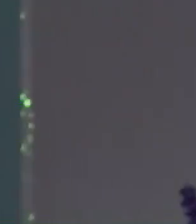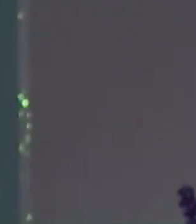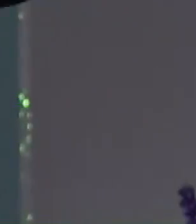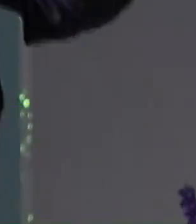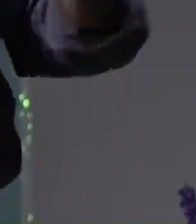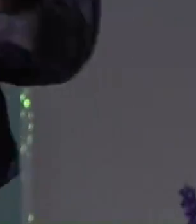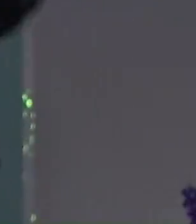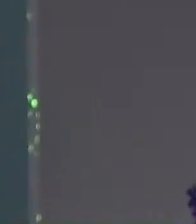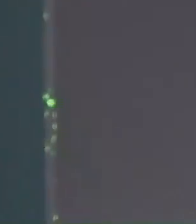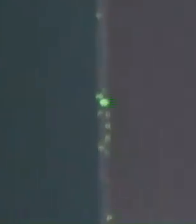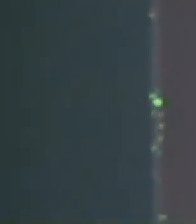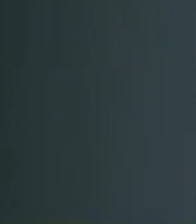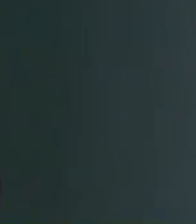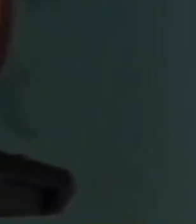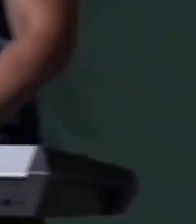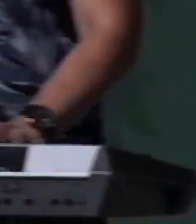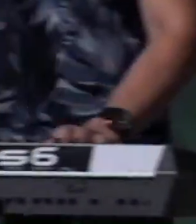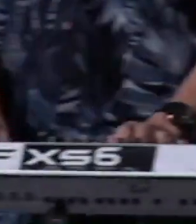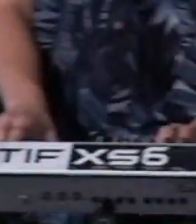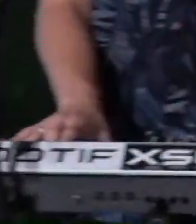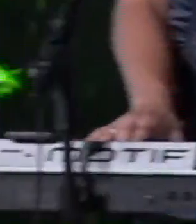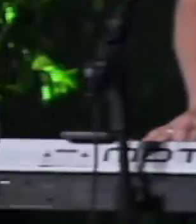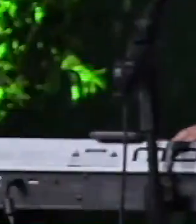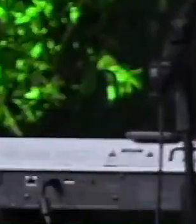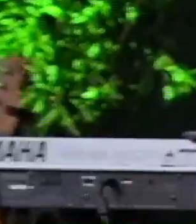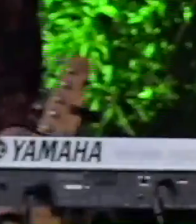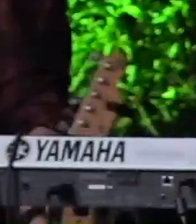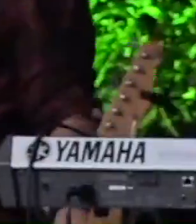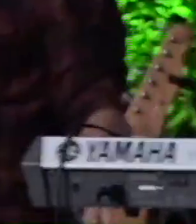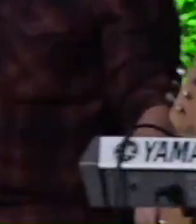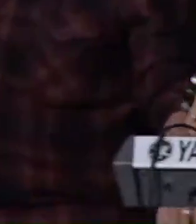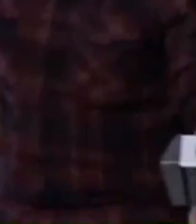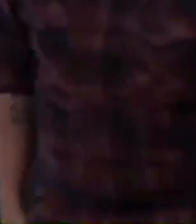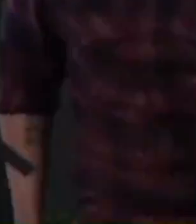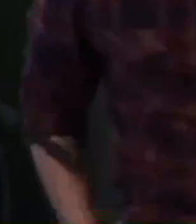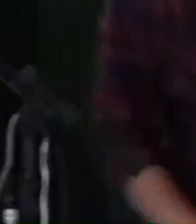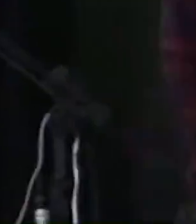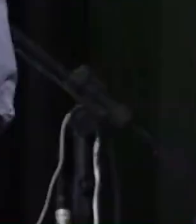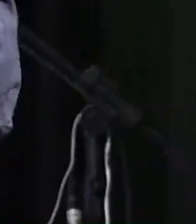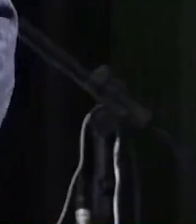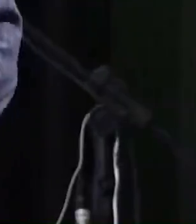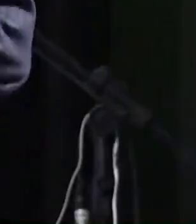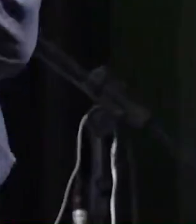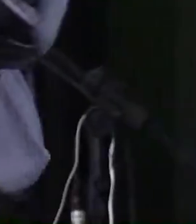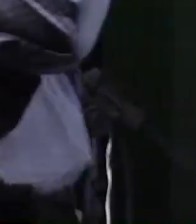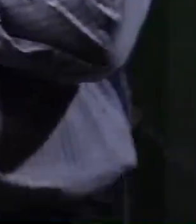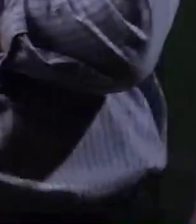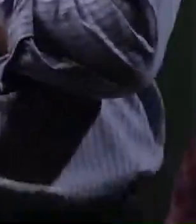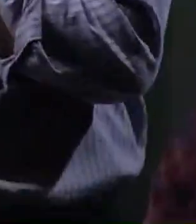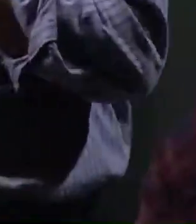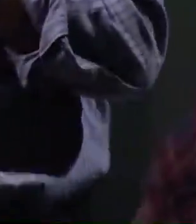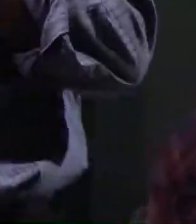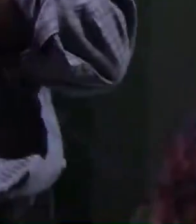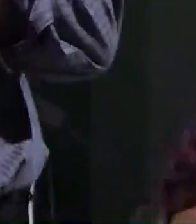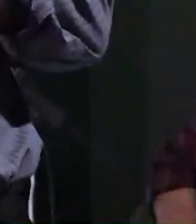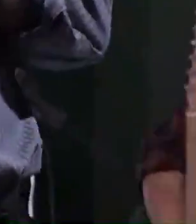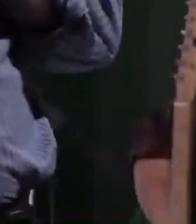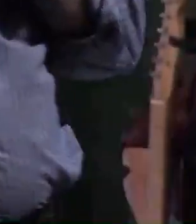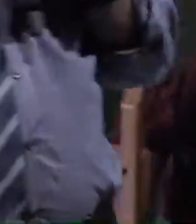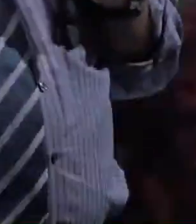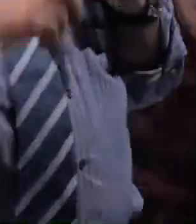Vocês podem viver numa sociedade que não lhe valoriza, e é assim mesmo.